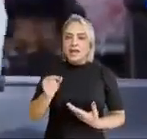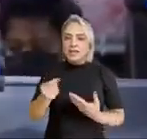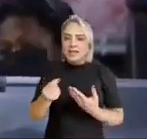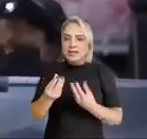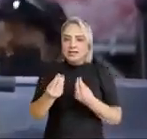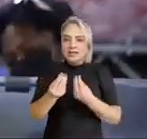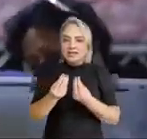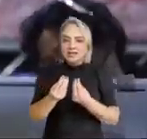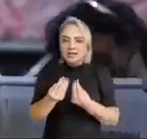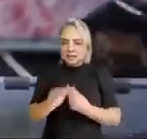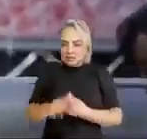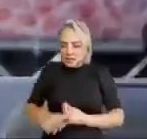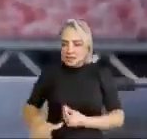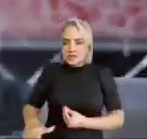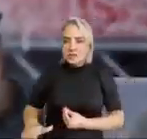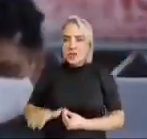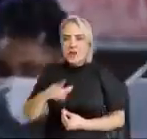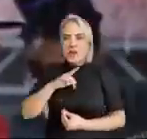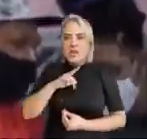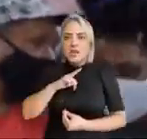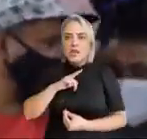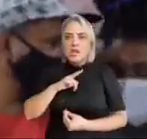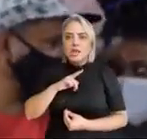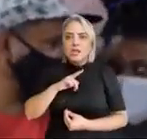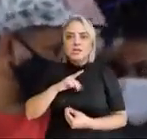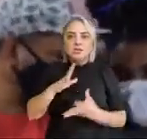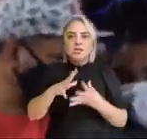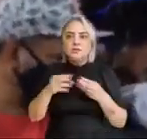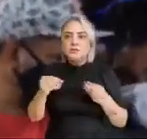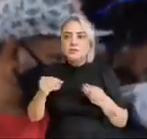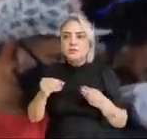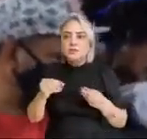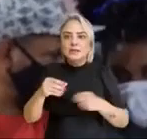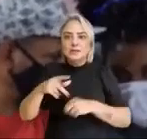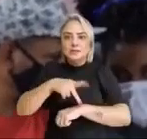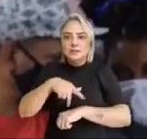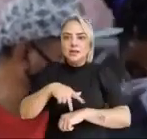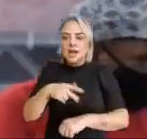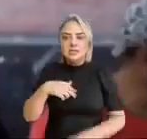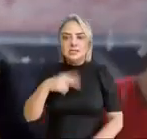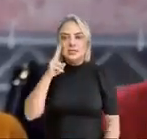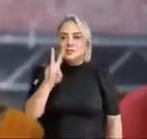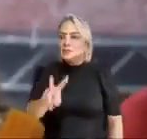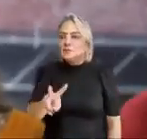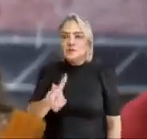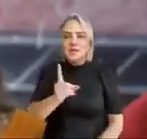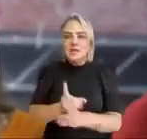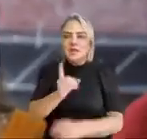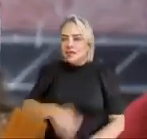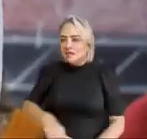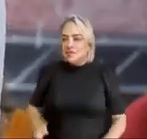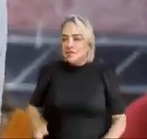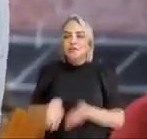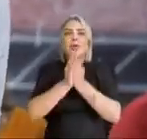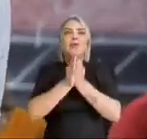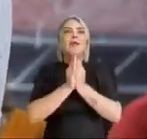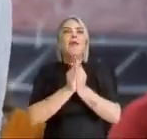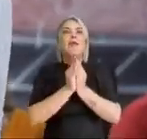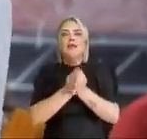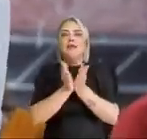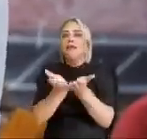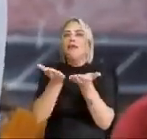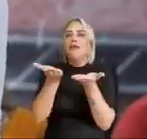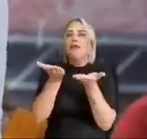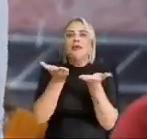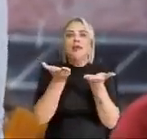que tinham desaparecido do Brasil, a gente não via mais criança pedindo esmola, em nenhuma rua de São